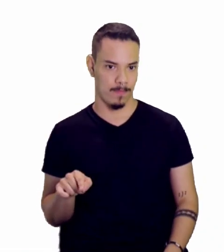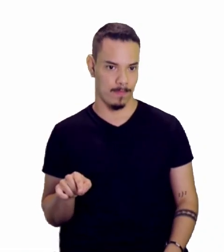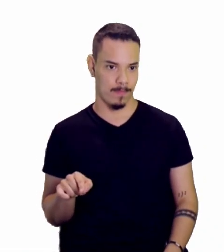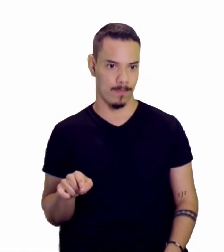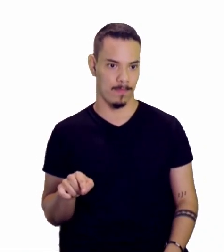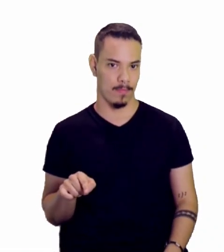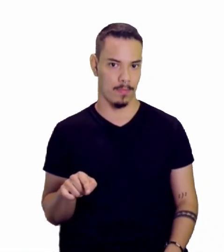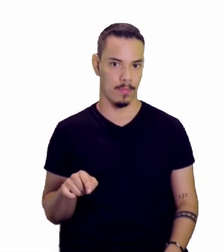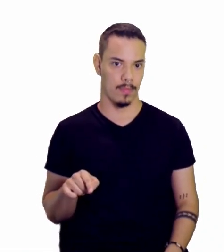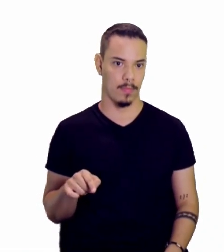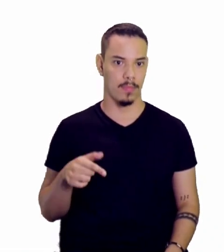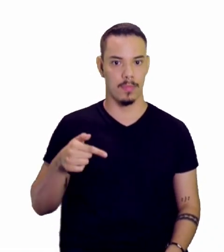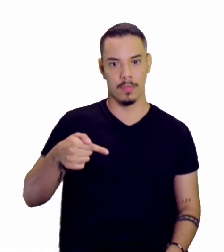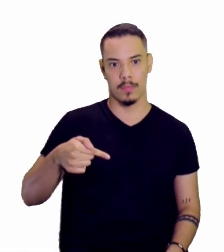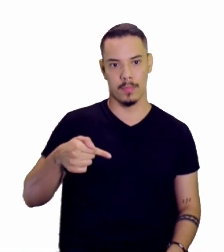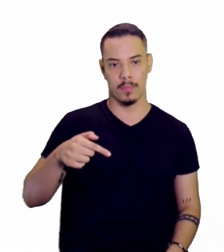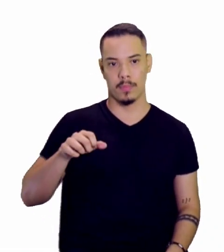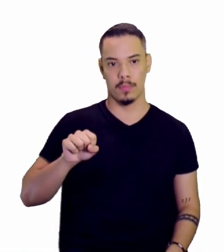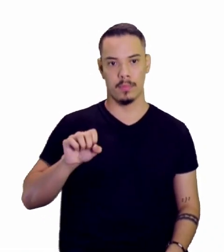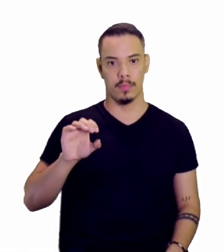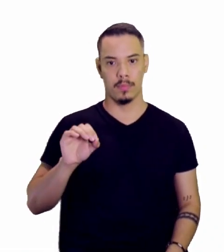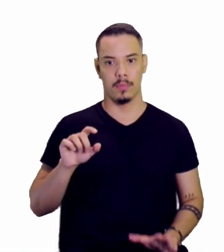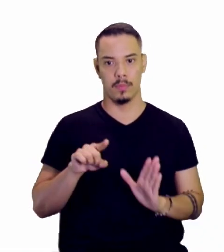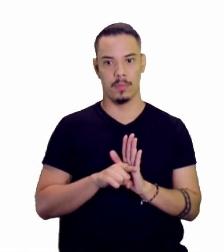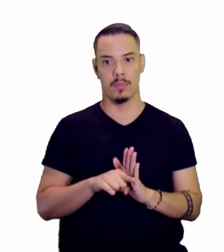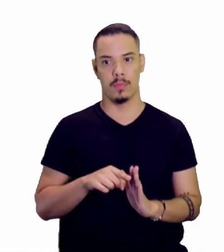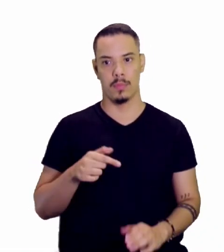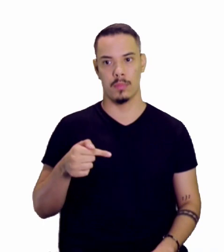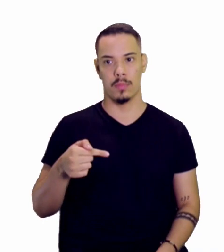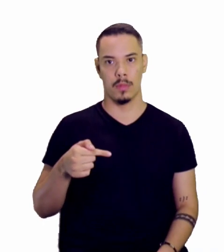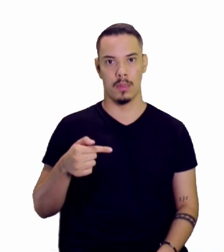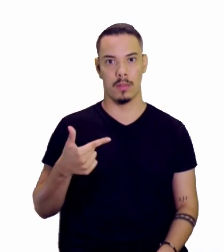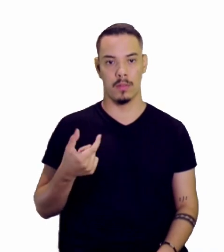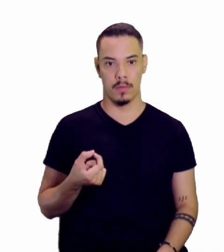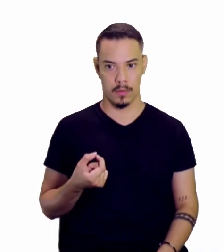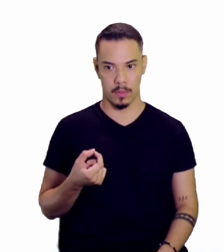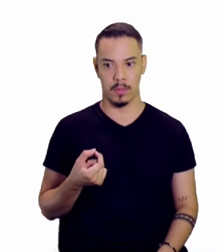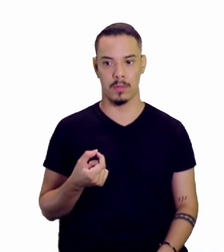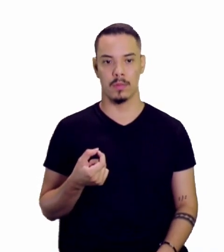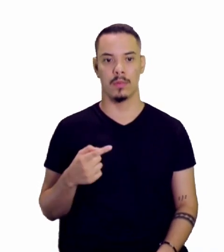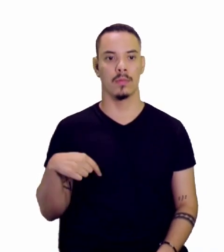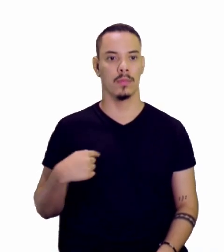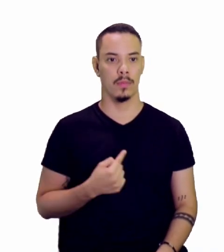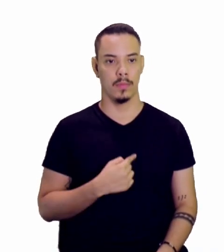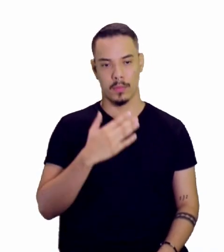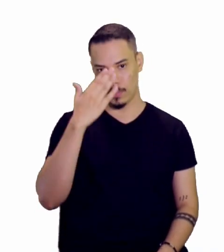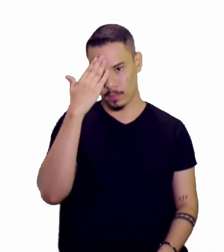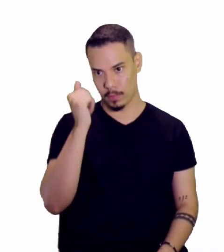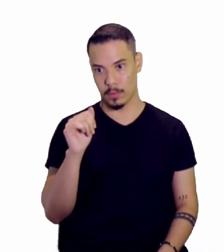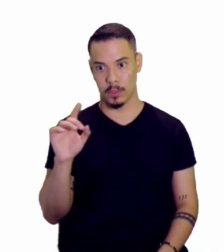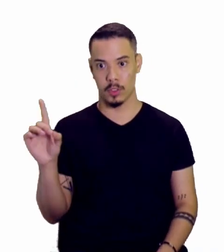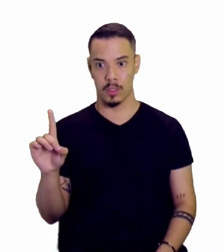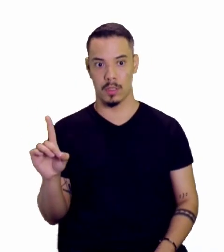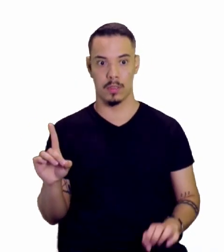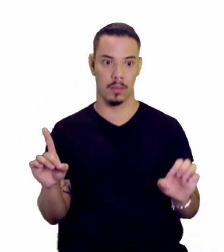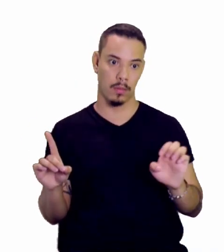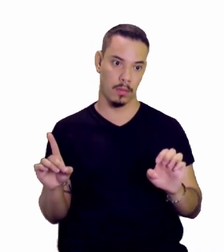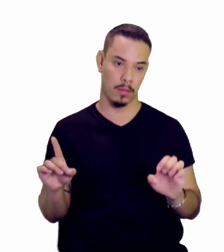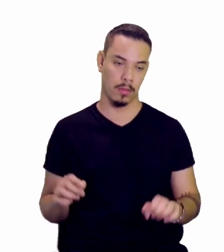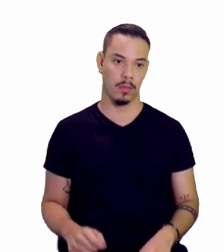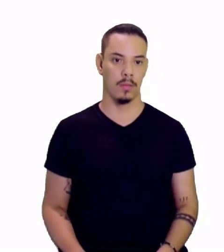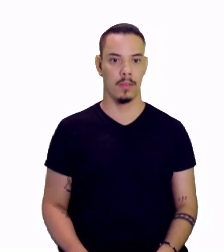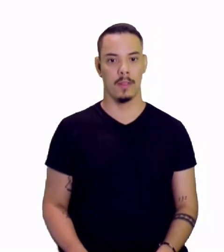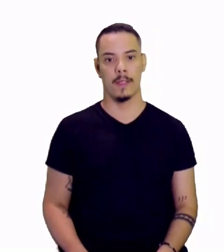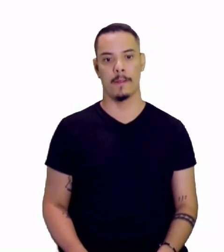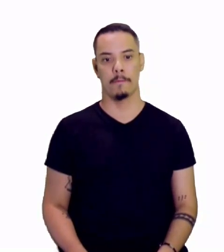780 menos 720. Ele já falou que vale 60. A 780 era a esquerda, né? Isso. Então tem que apontar para a esquerda, né?